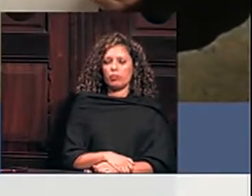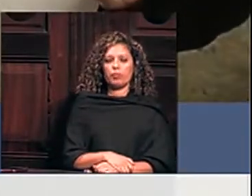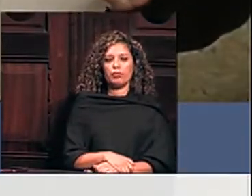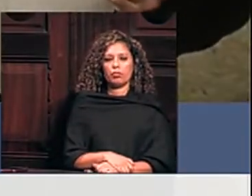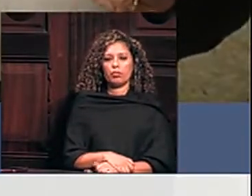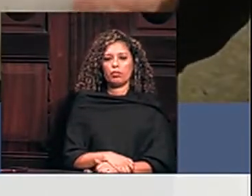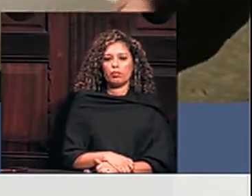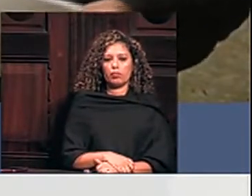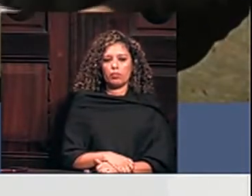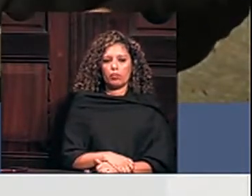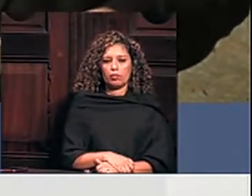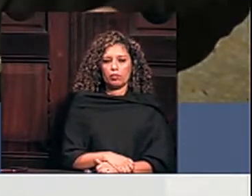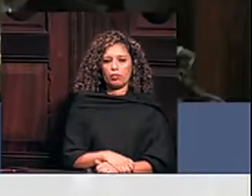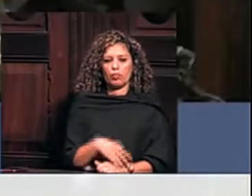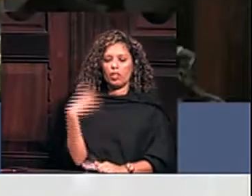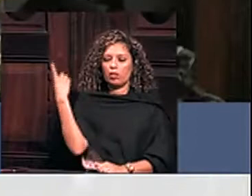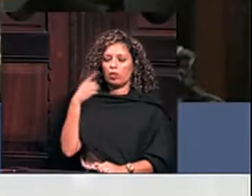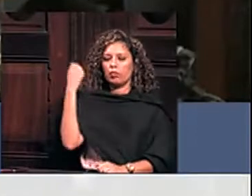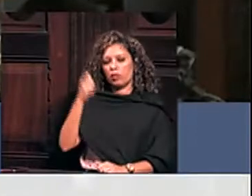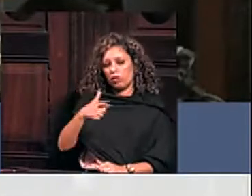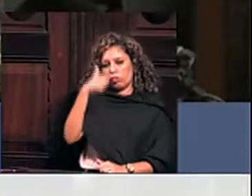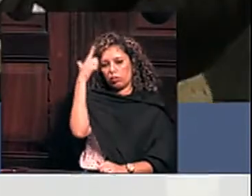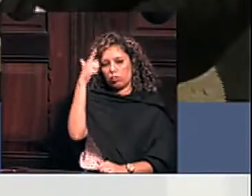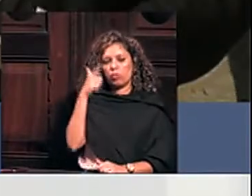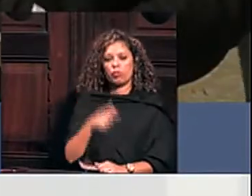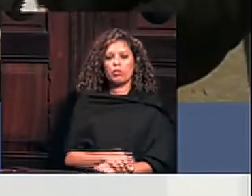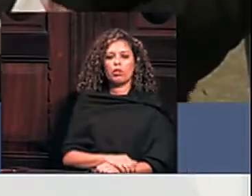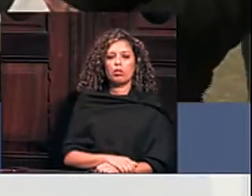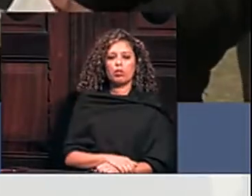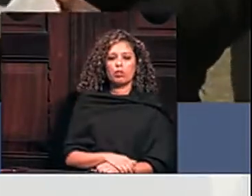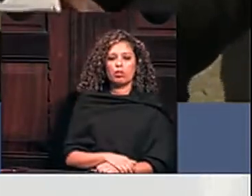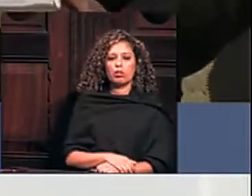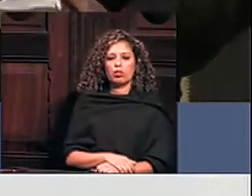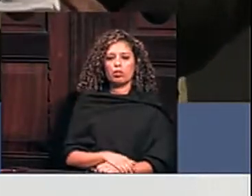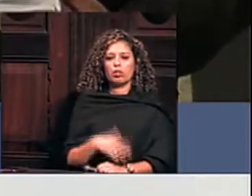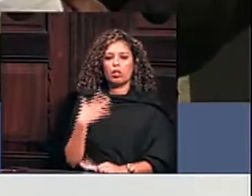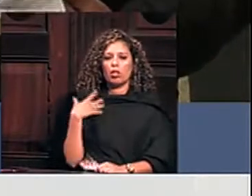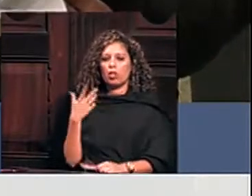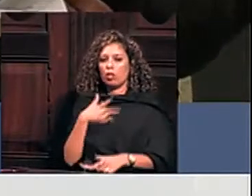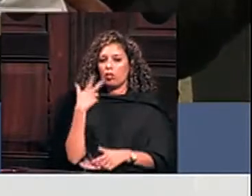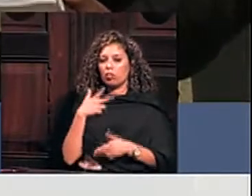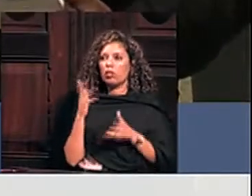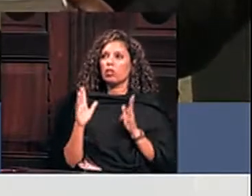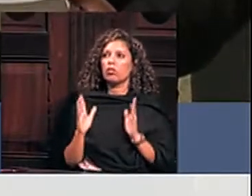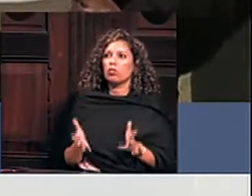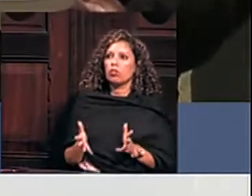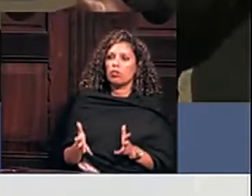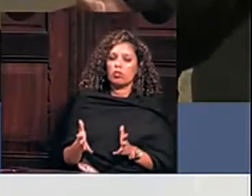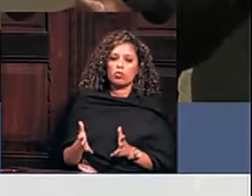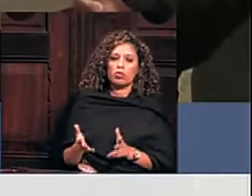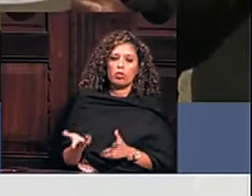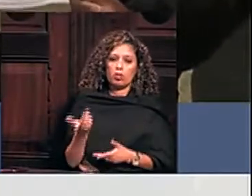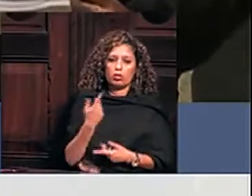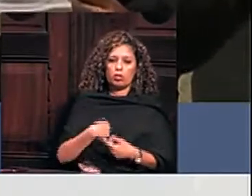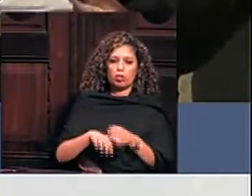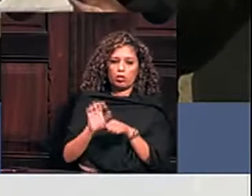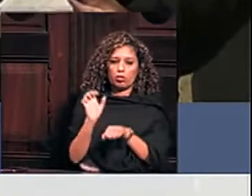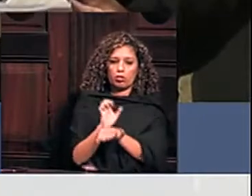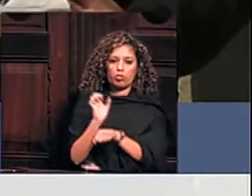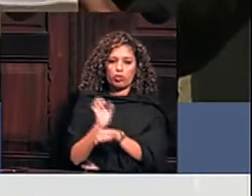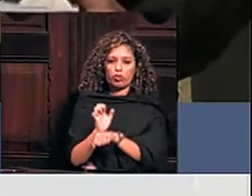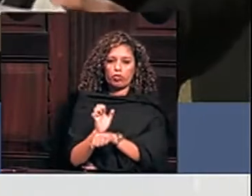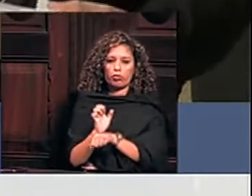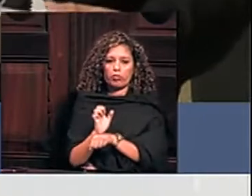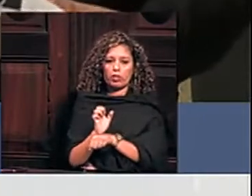bombeiros. Deputado Luiz Paulo. É que eu estava lá atrás e eu imaginava que nós